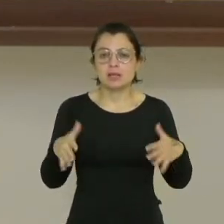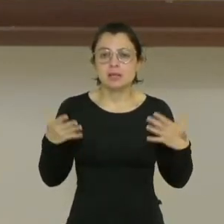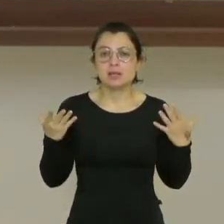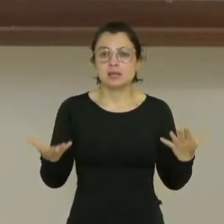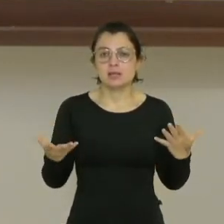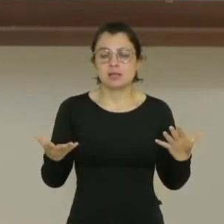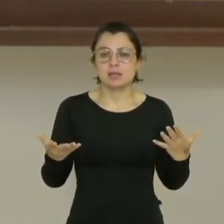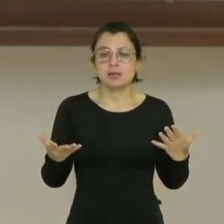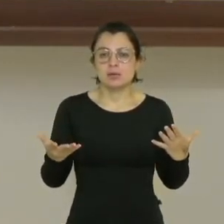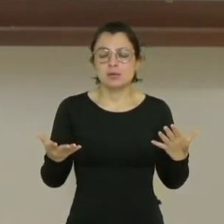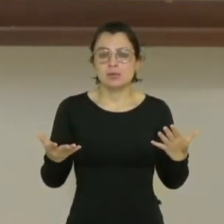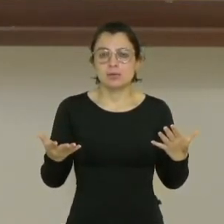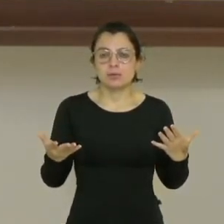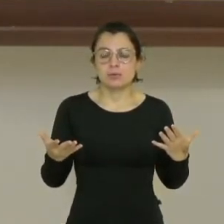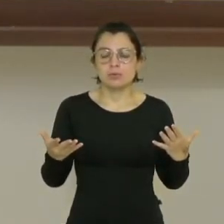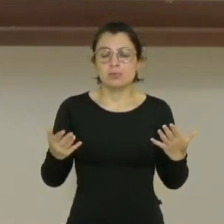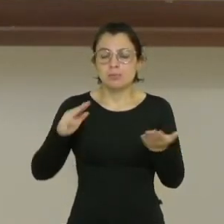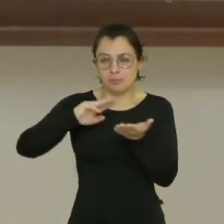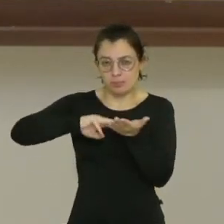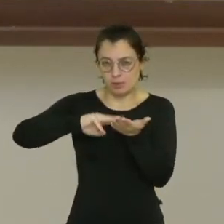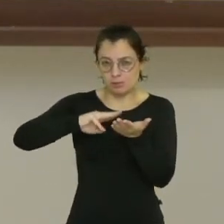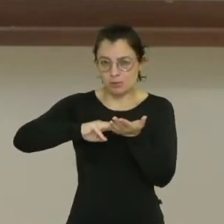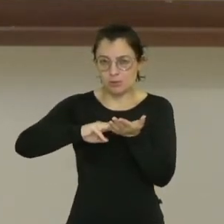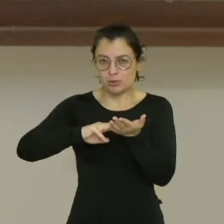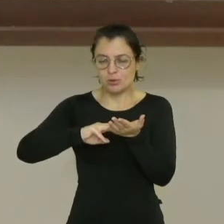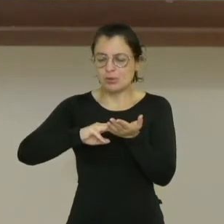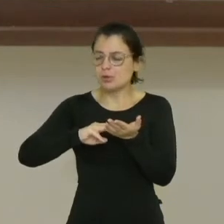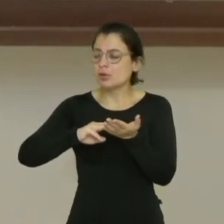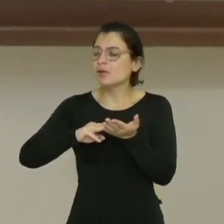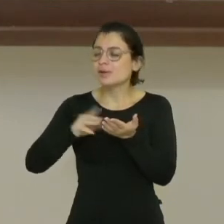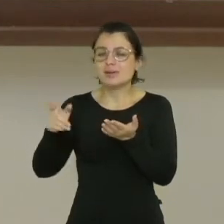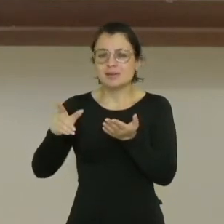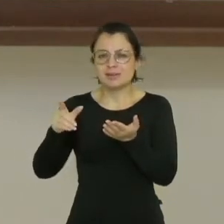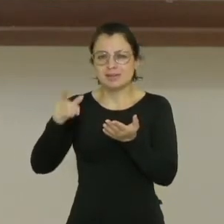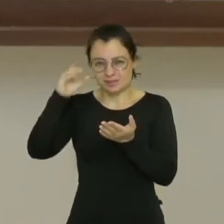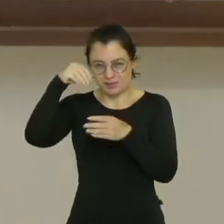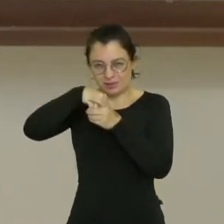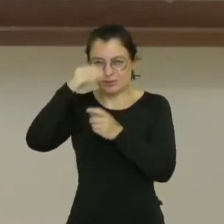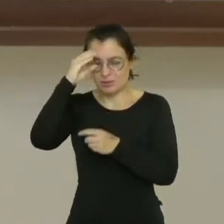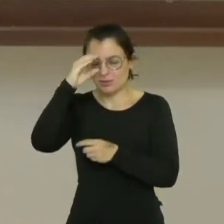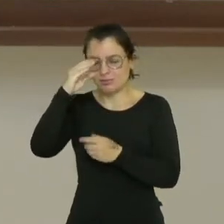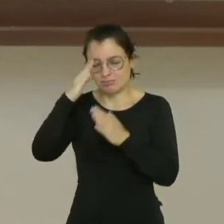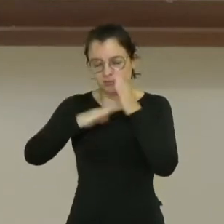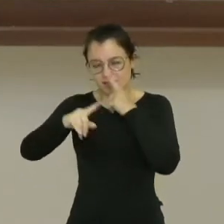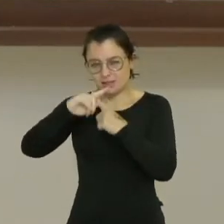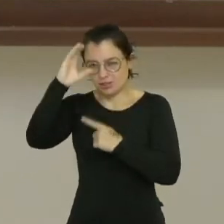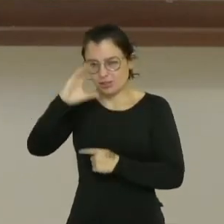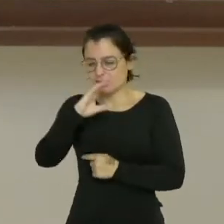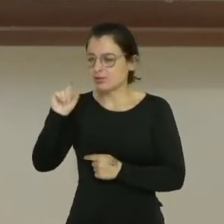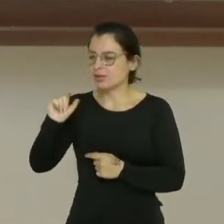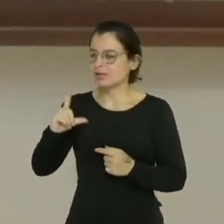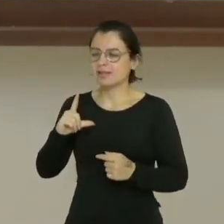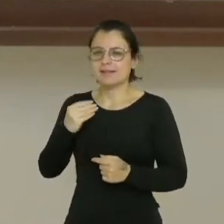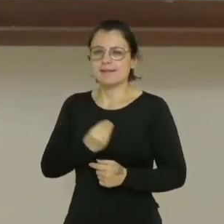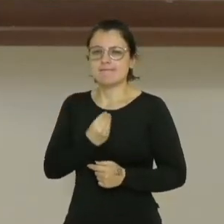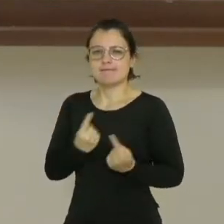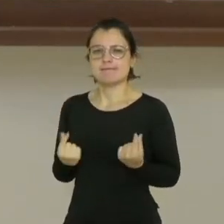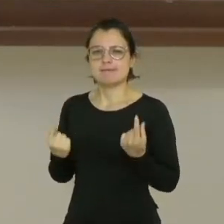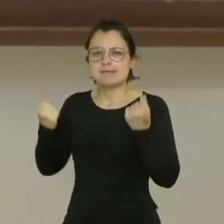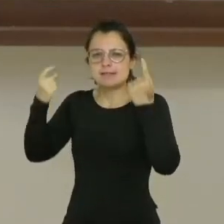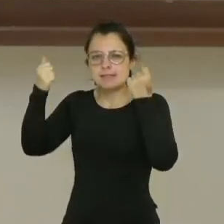membros do clero viviam uma vida luxuosa, rica, a questão da cobrança